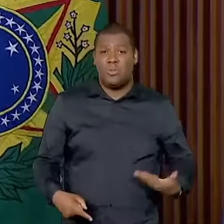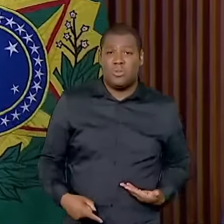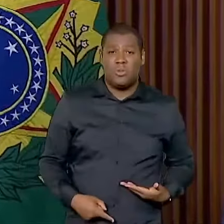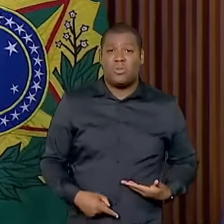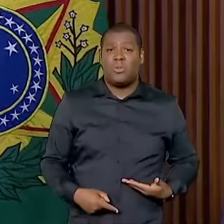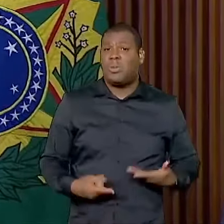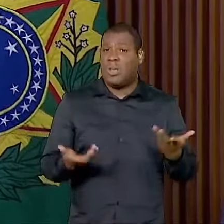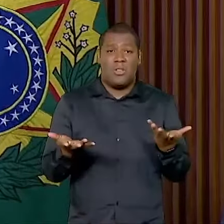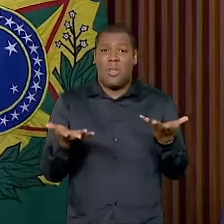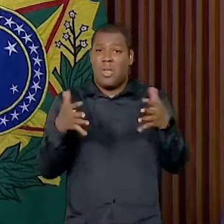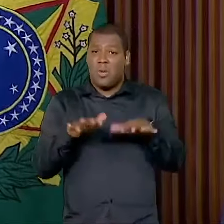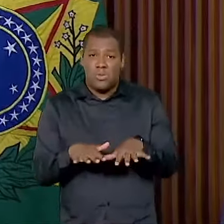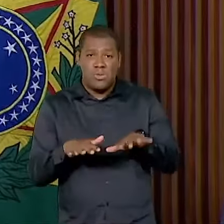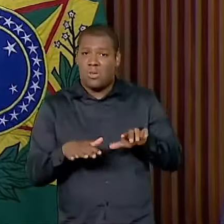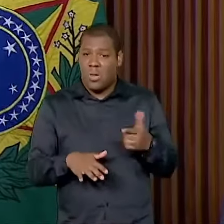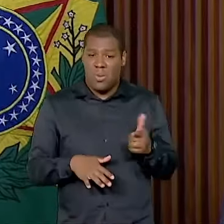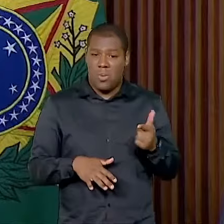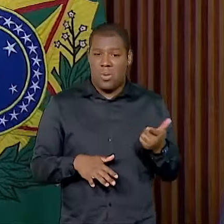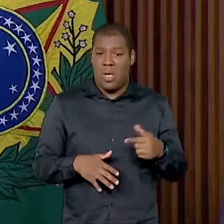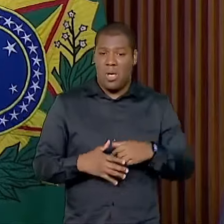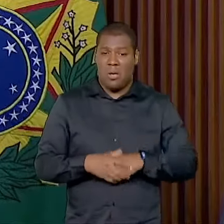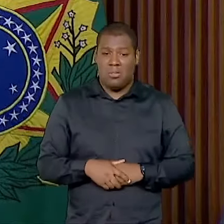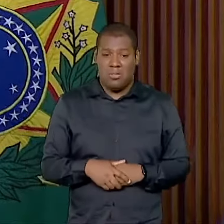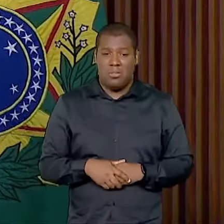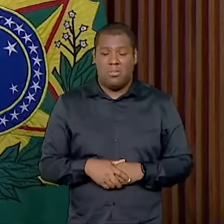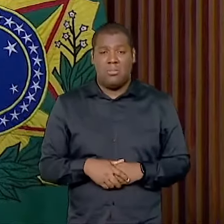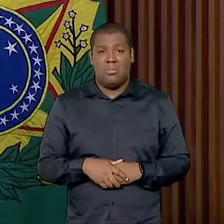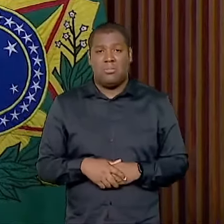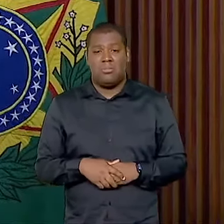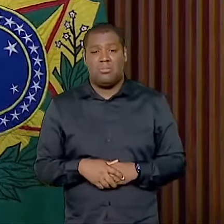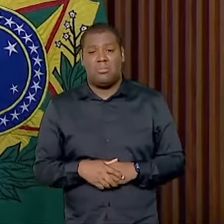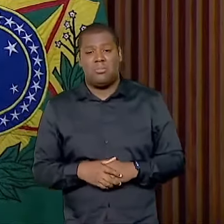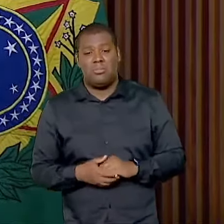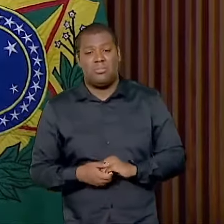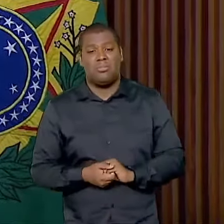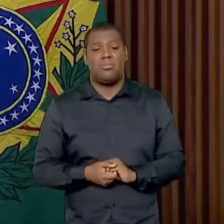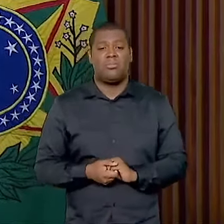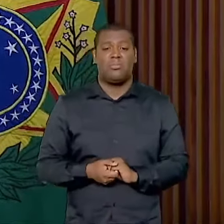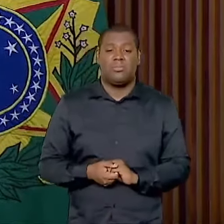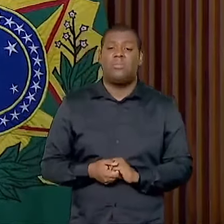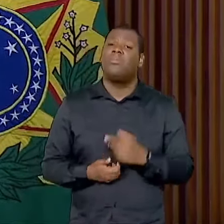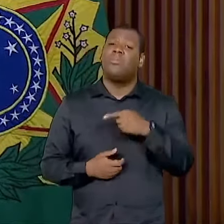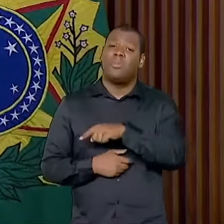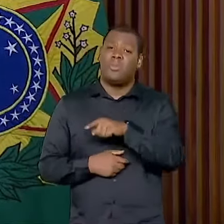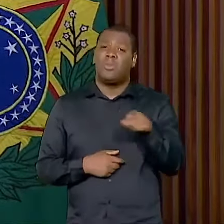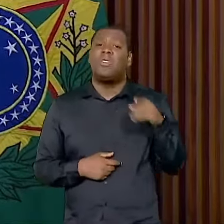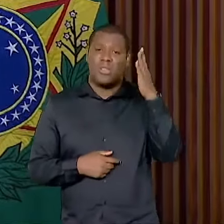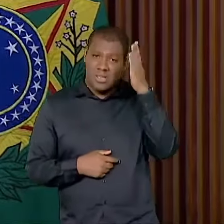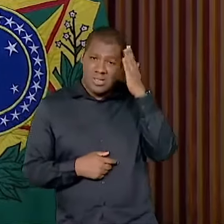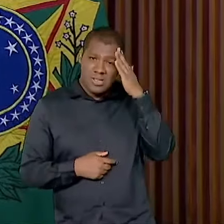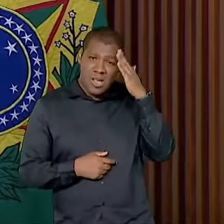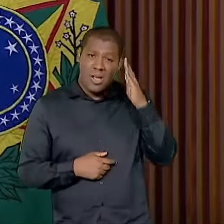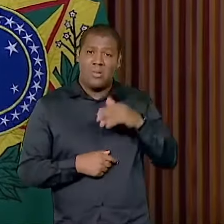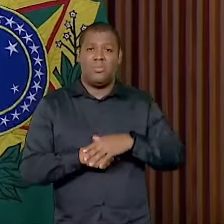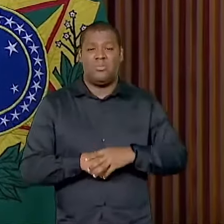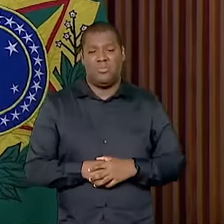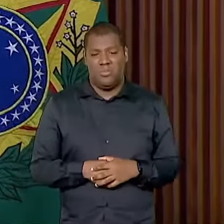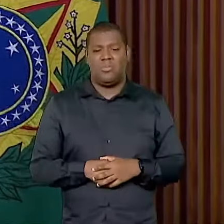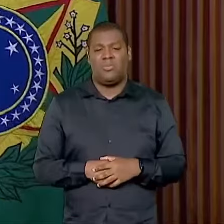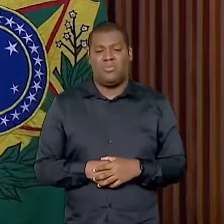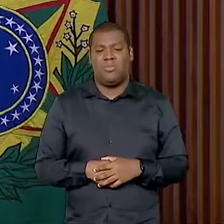inclusão social, como nós tínhamos deixado quando passamos pelo governo. Então, todo mundo aqui tem ciência dos escombros